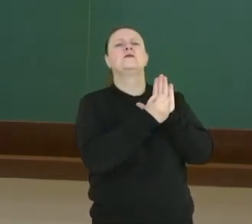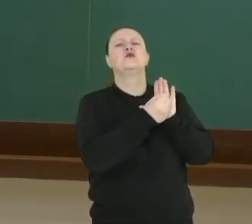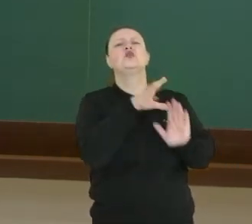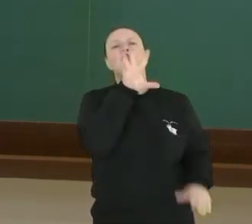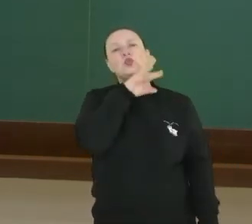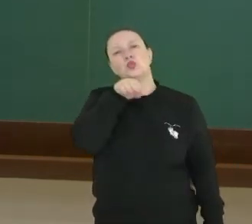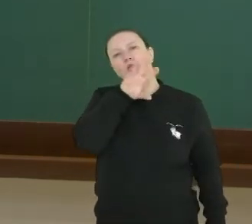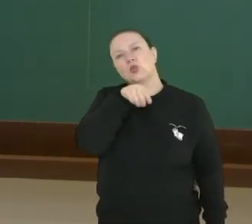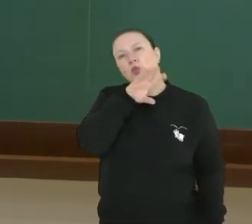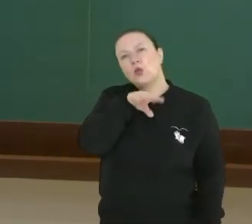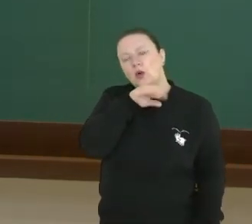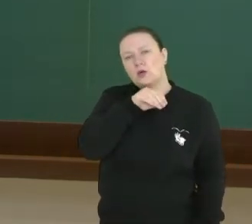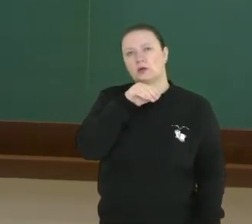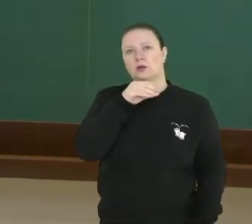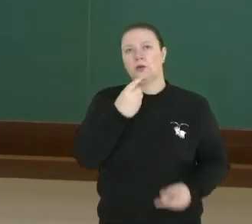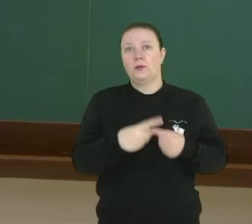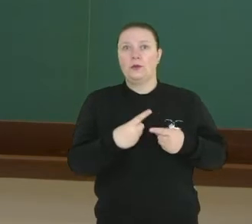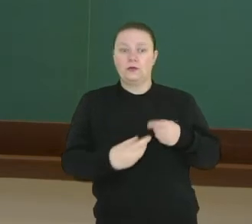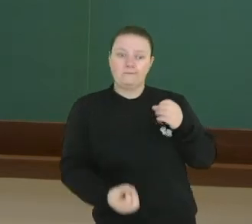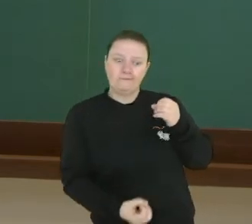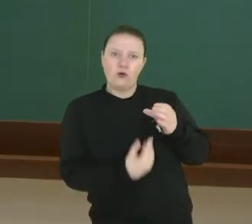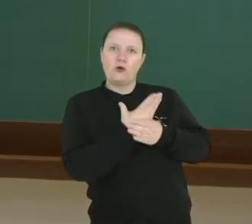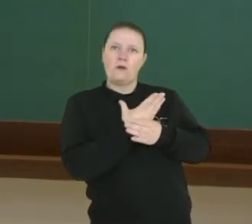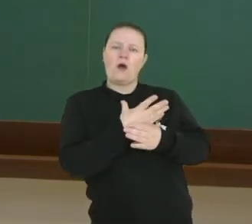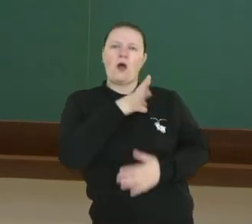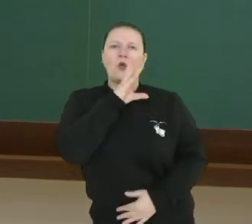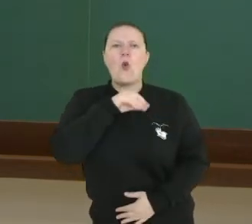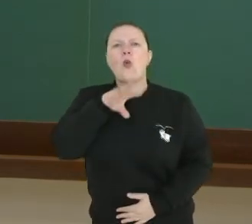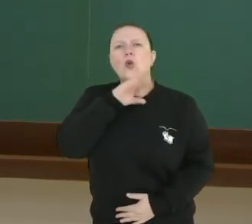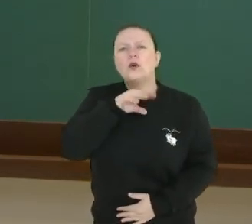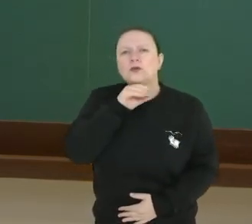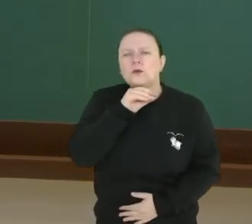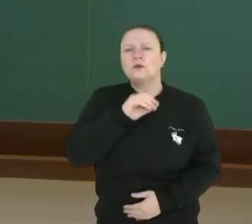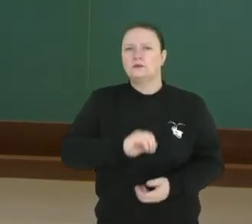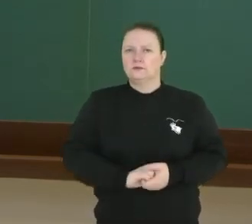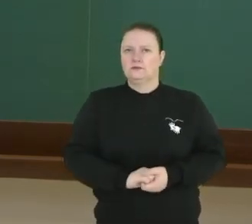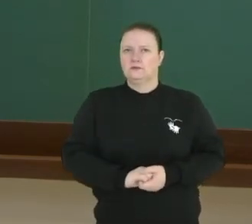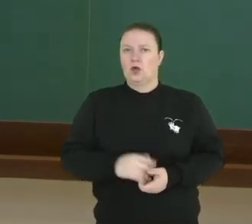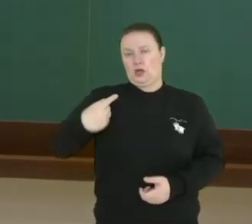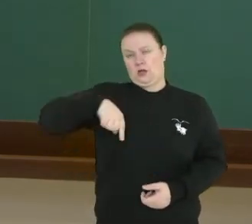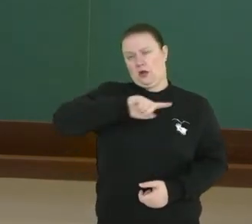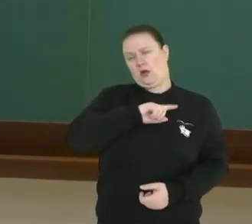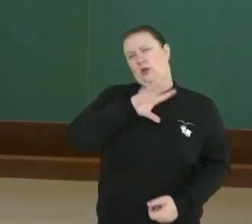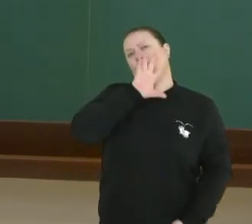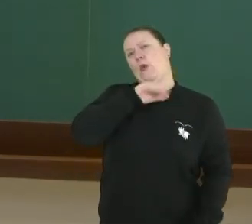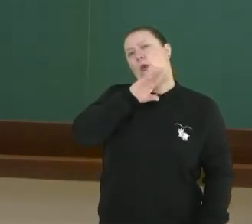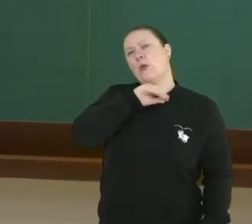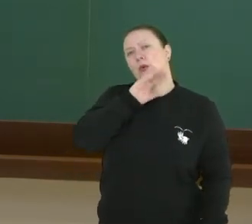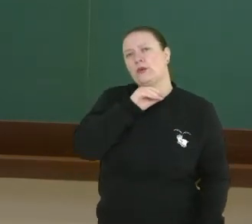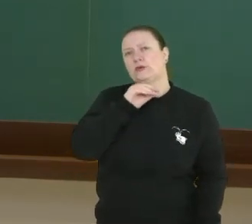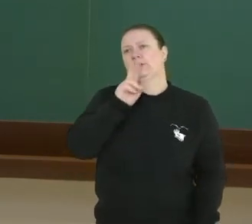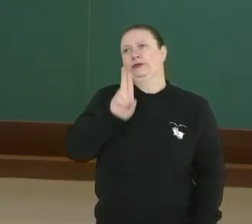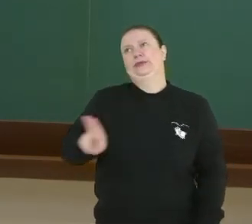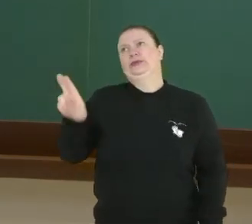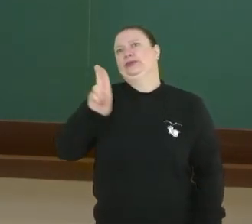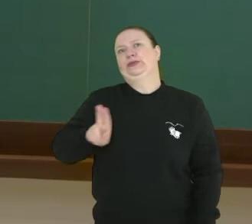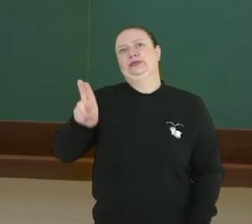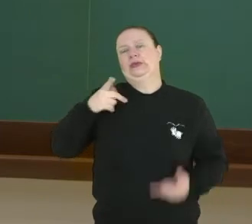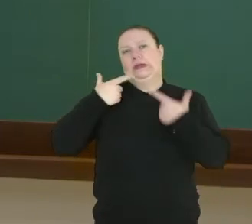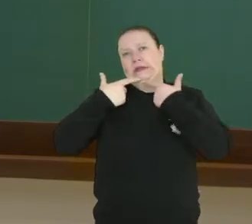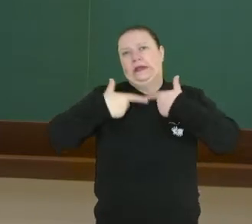porque eles surgiram na forma oral. E na forma oral nós sabemos que nós não usamos sempre a linguagem de uma